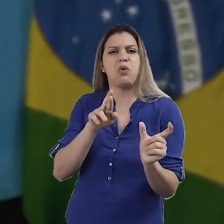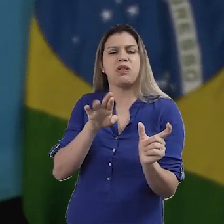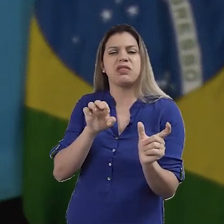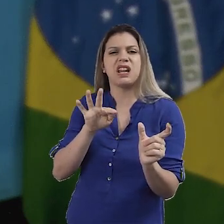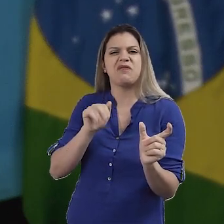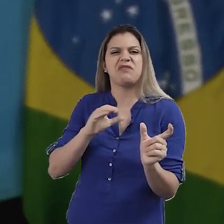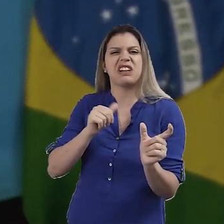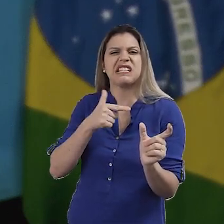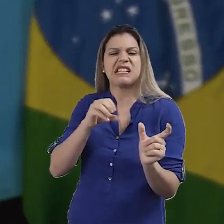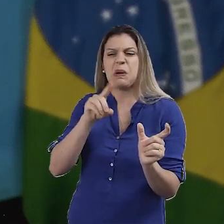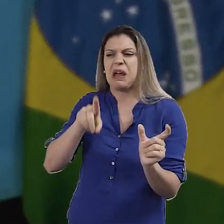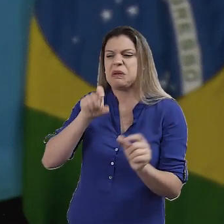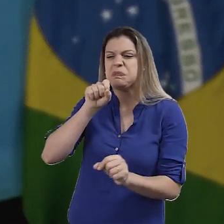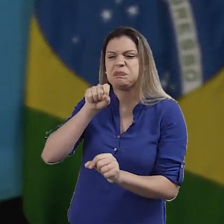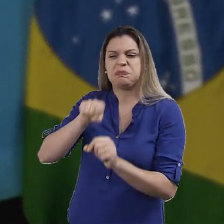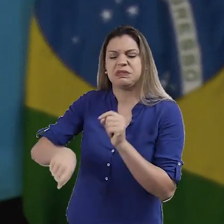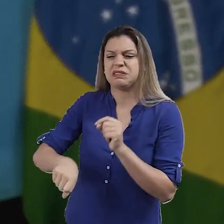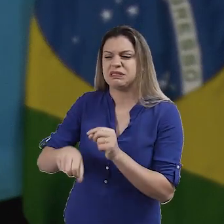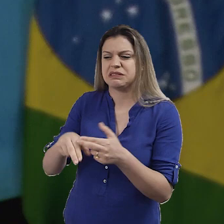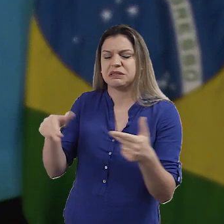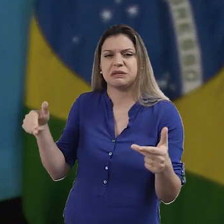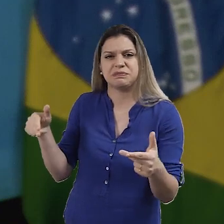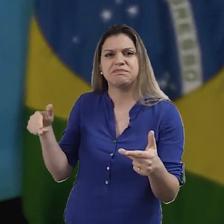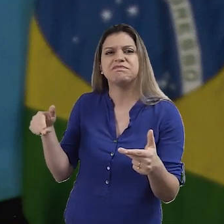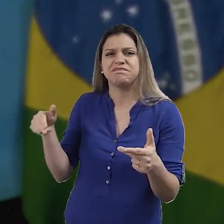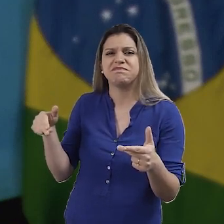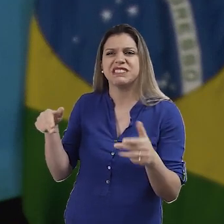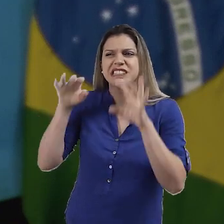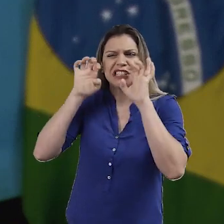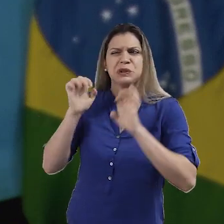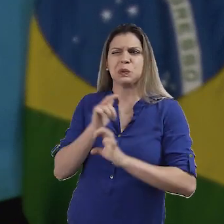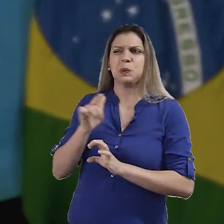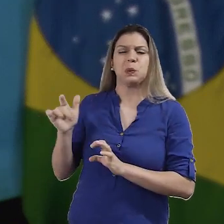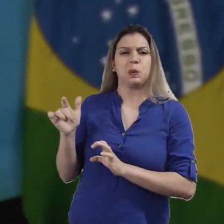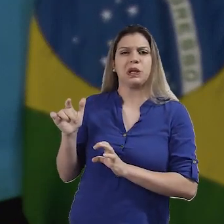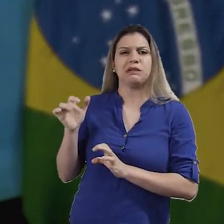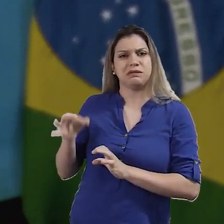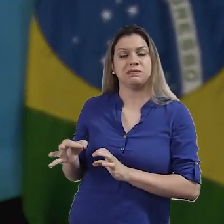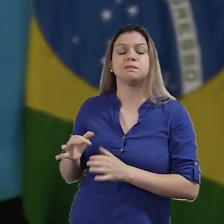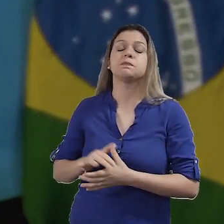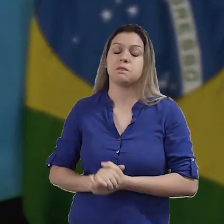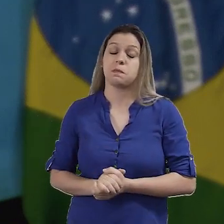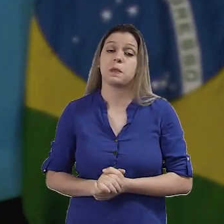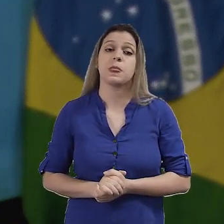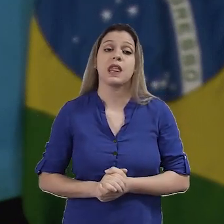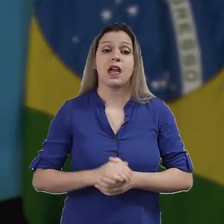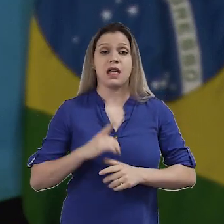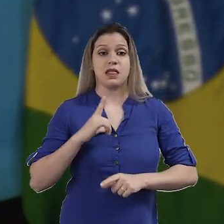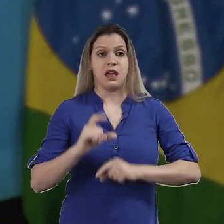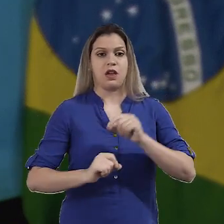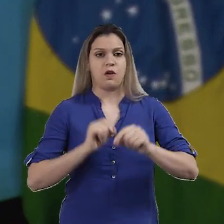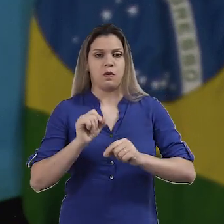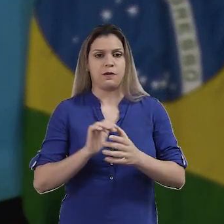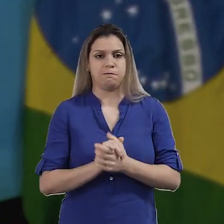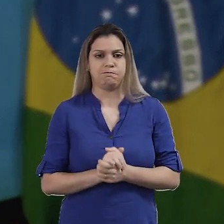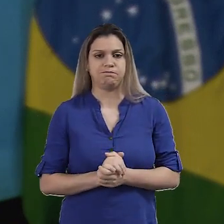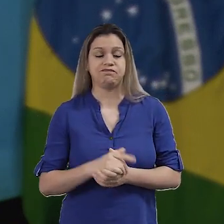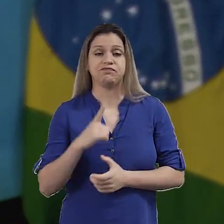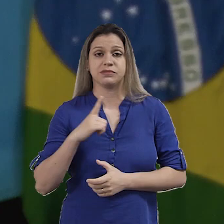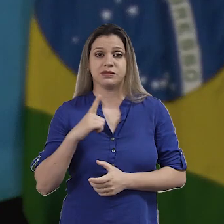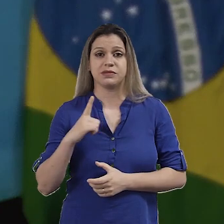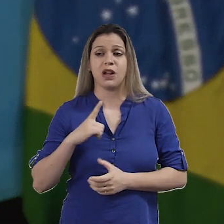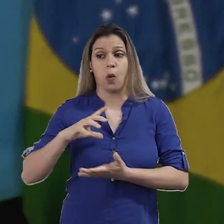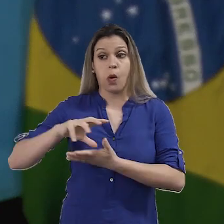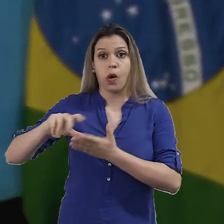de tornar podre, de estragar aquilo que foi feito para acontecer de uma maneira correta. Nos casos, nós temos